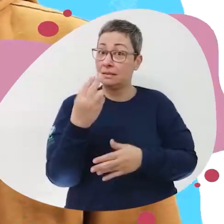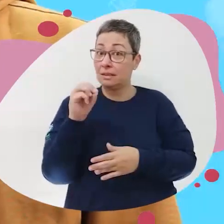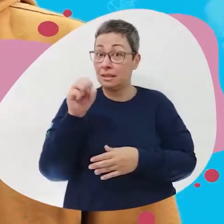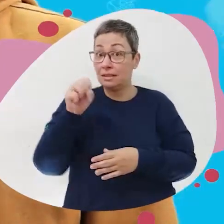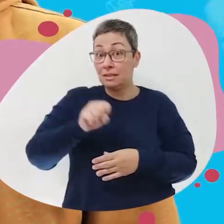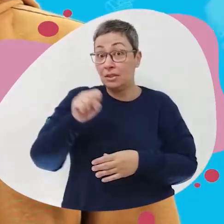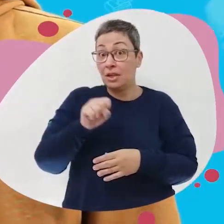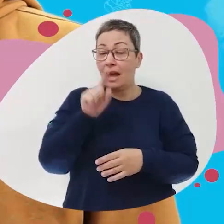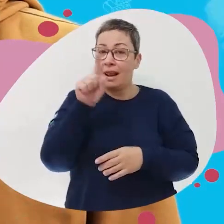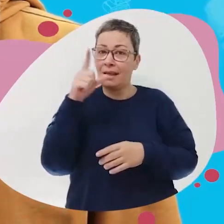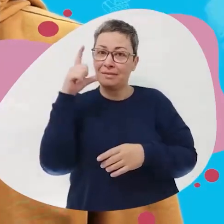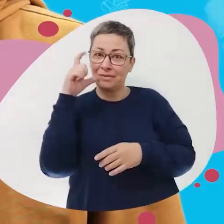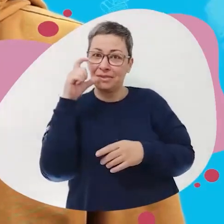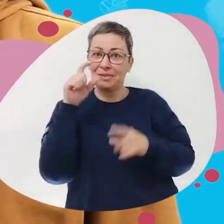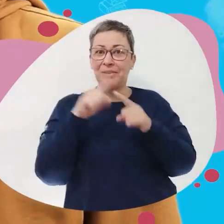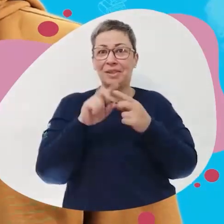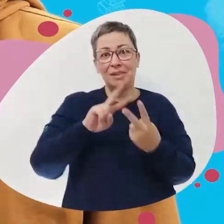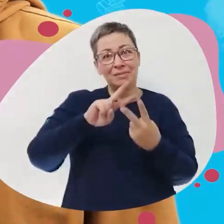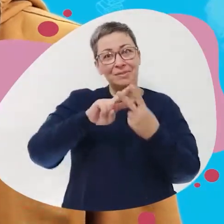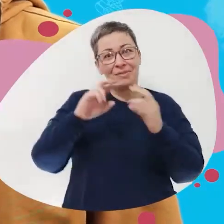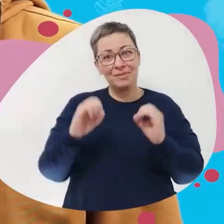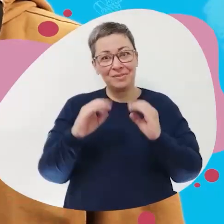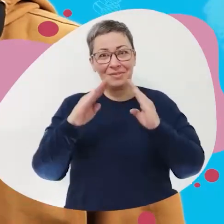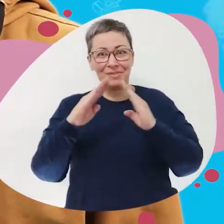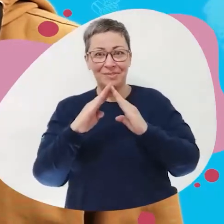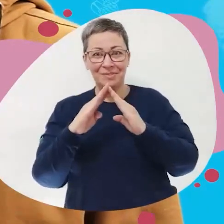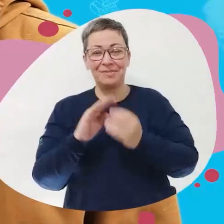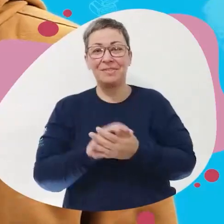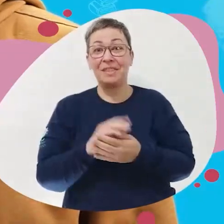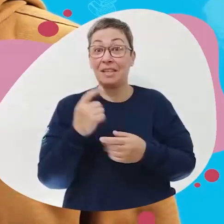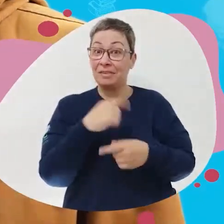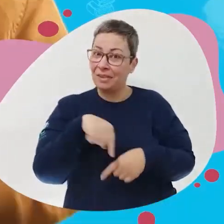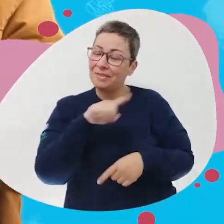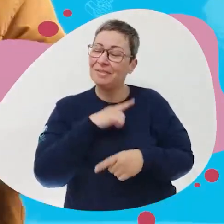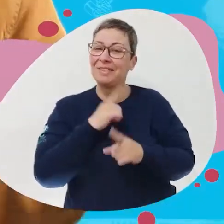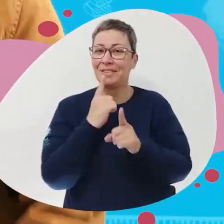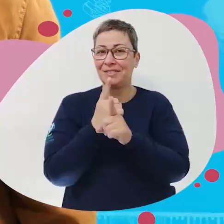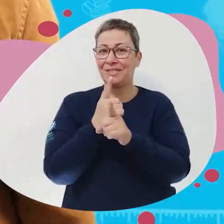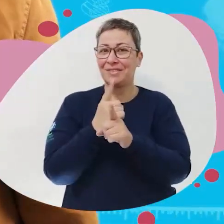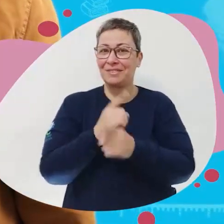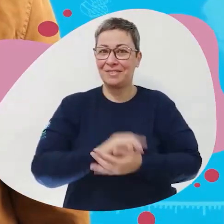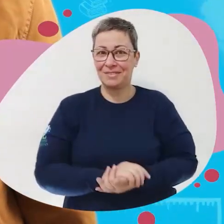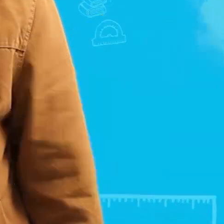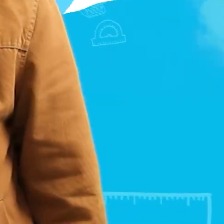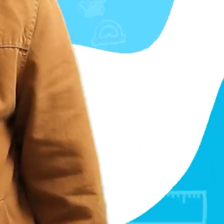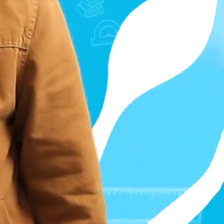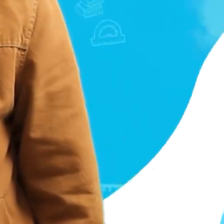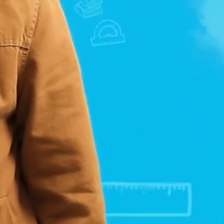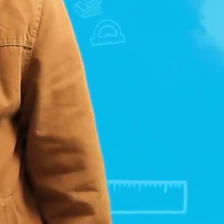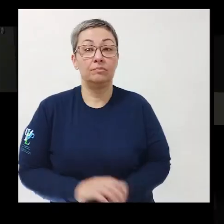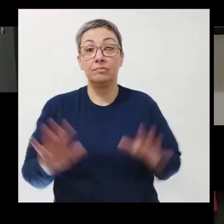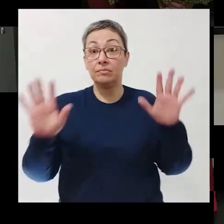30 segundos lá no nosso Instagram com a hashtag Saberes em Casa. A gente se vê!